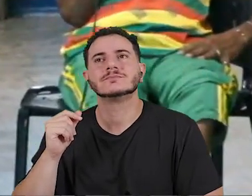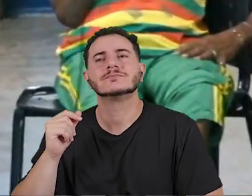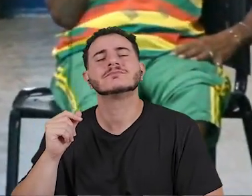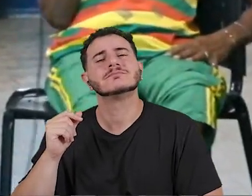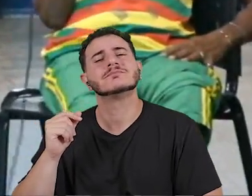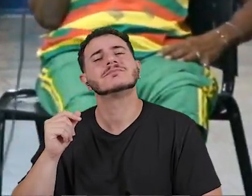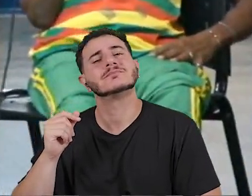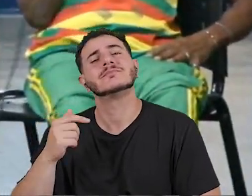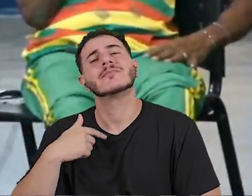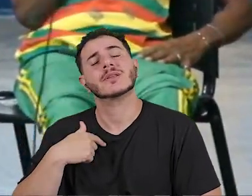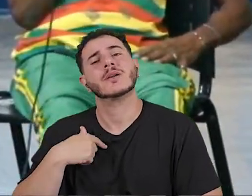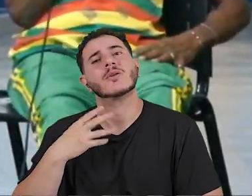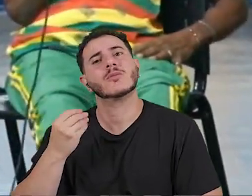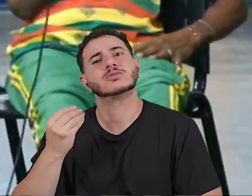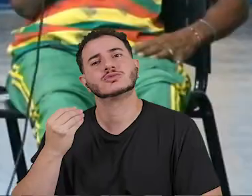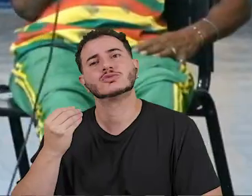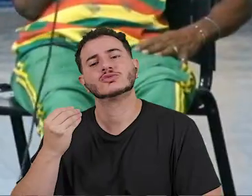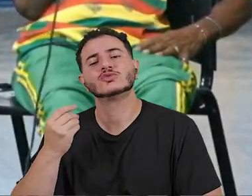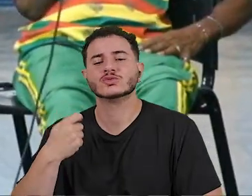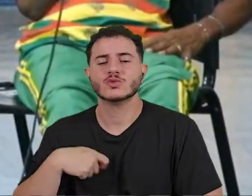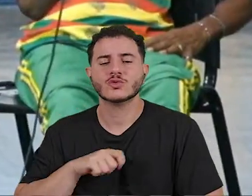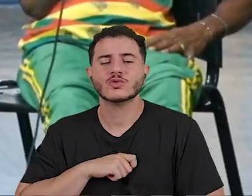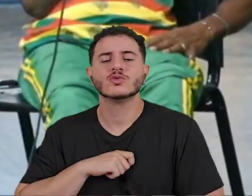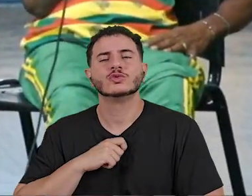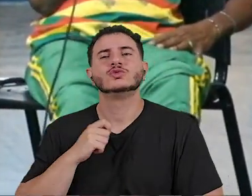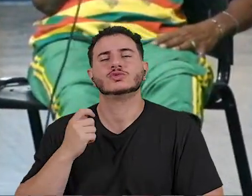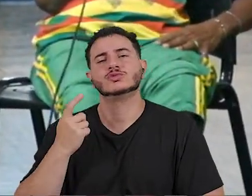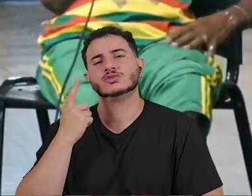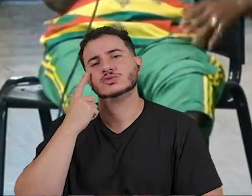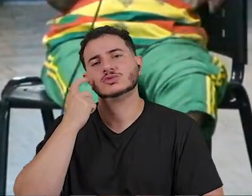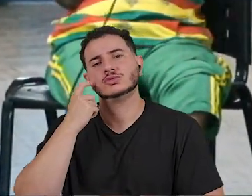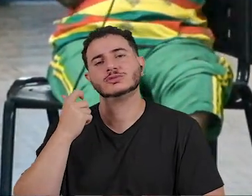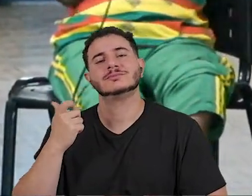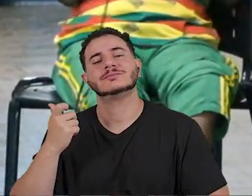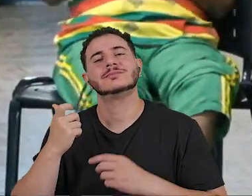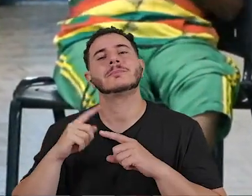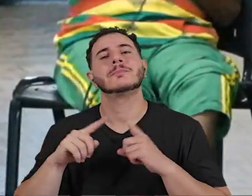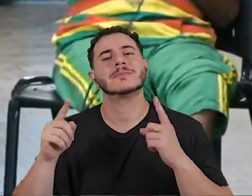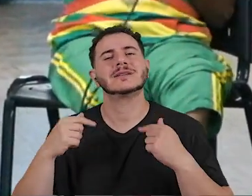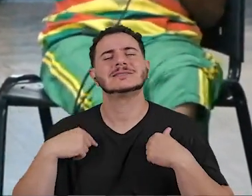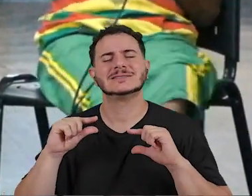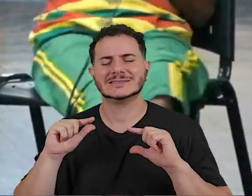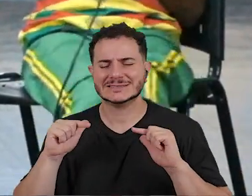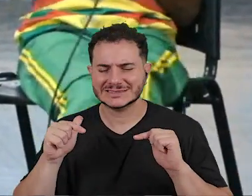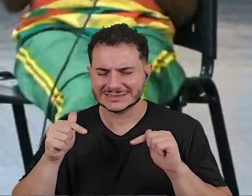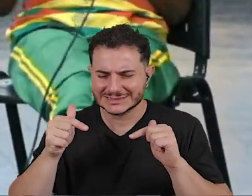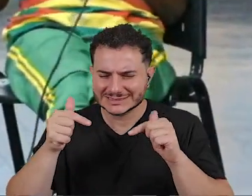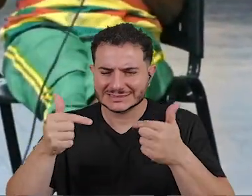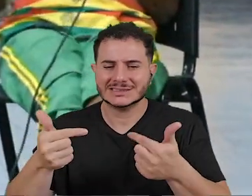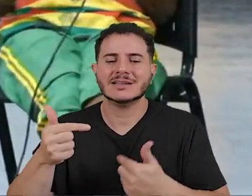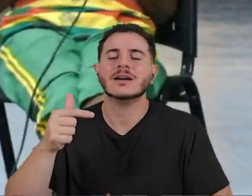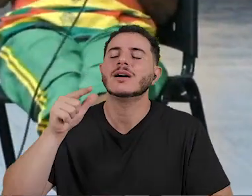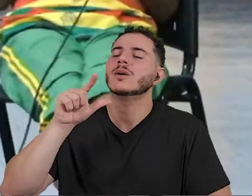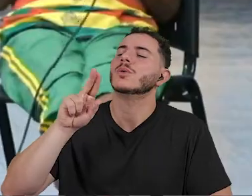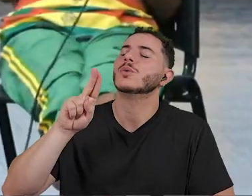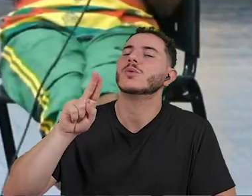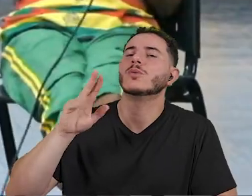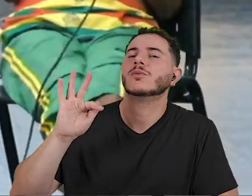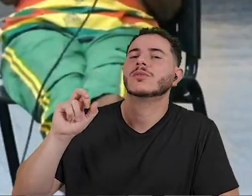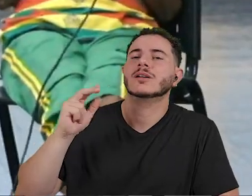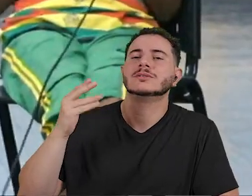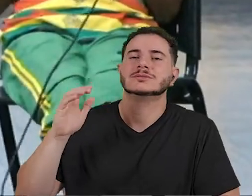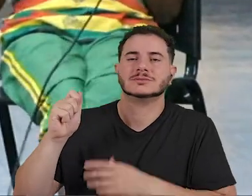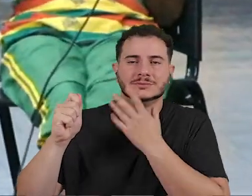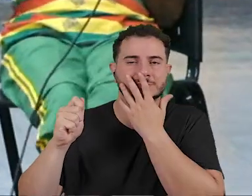E eu critiquei muito o Luiz de França. Quando o bate estava gostoso, né? As lágrimas dele